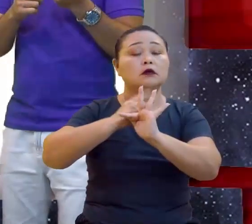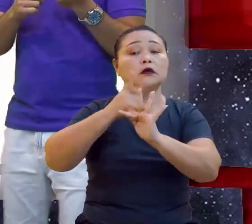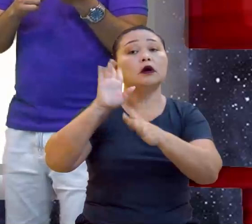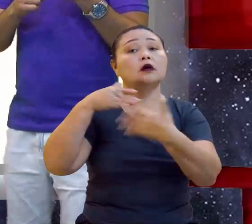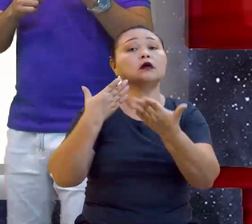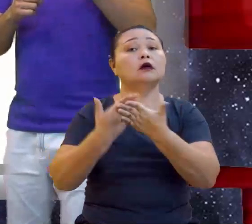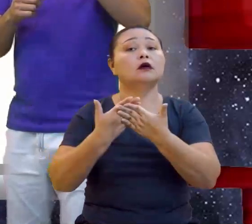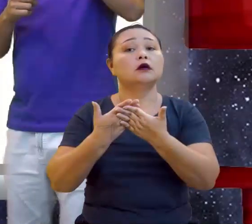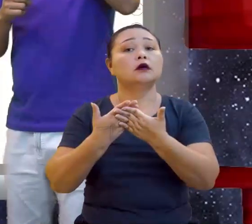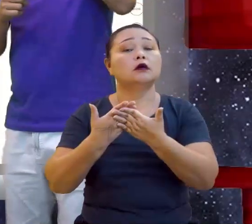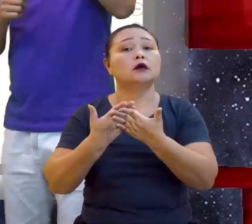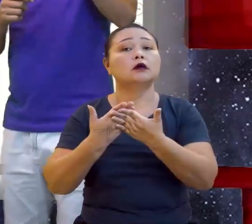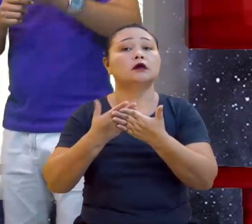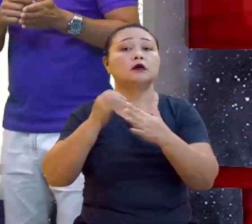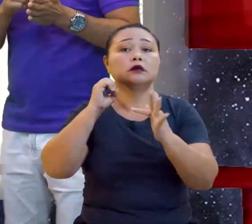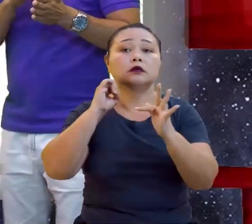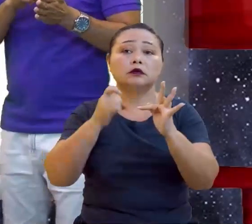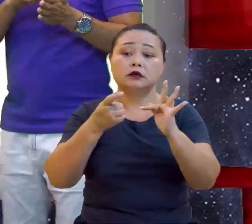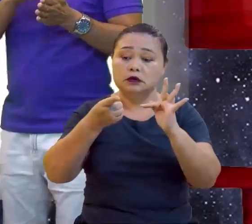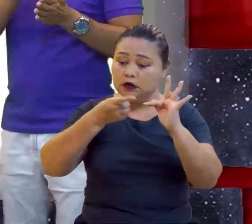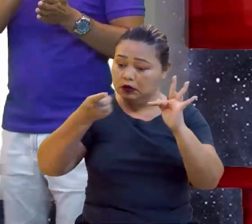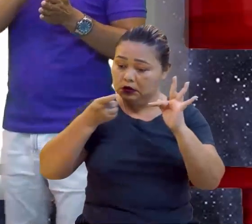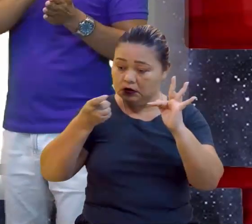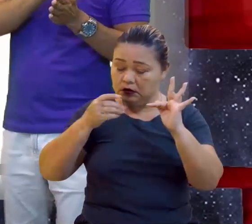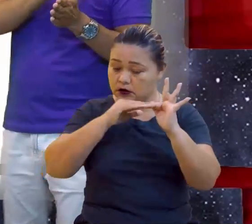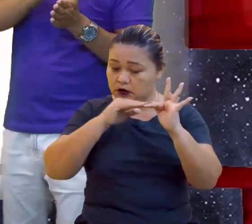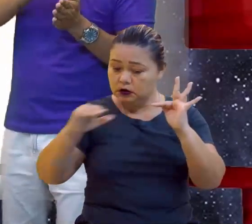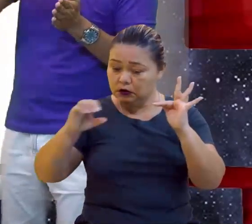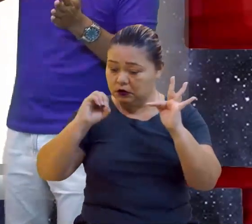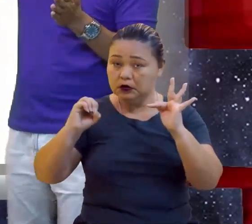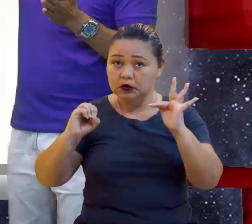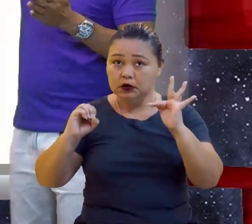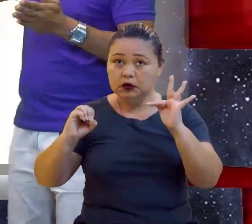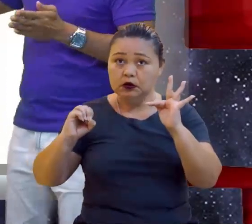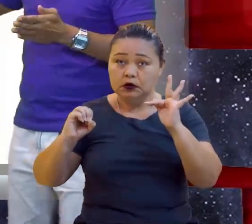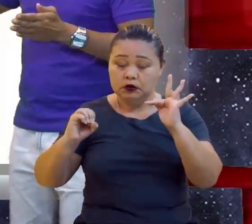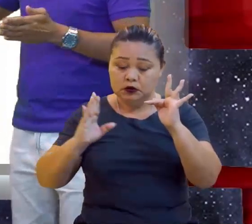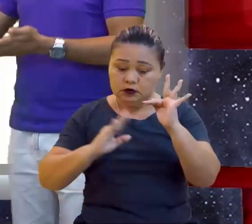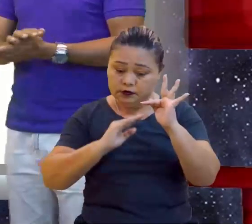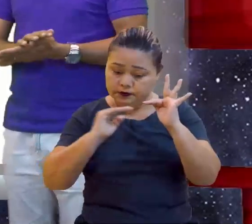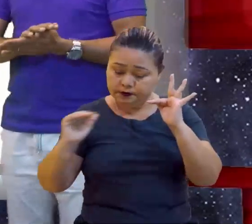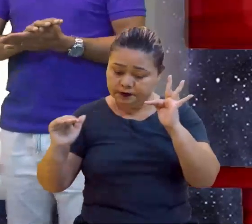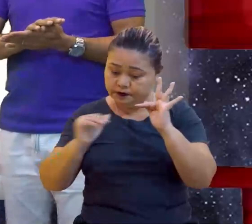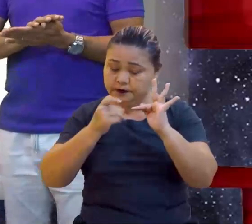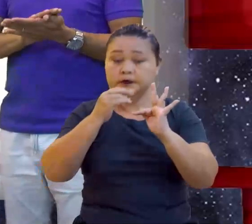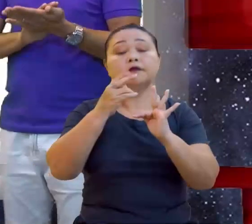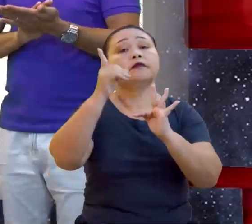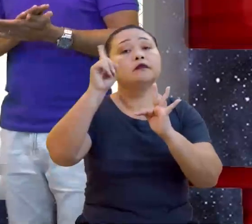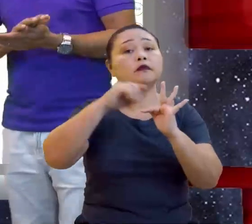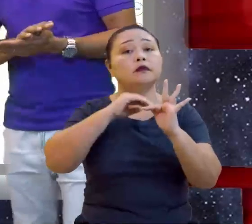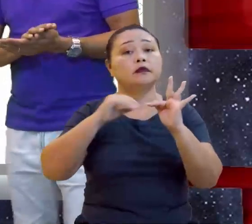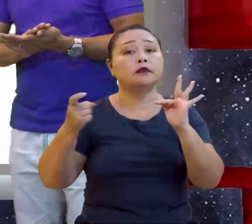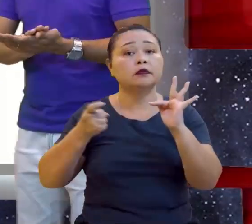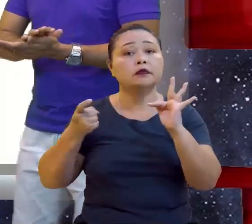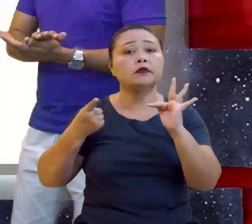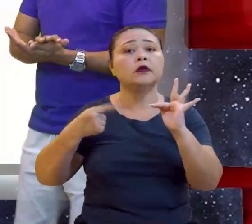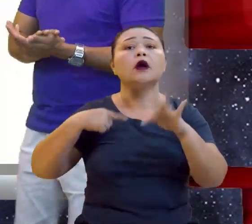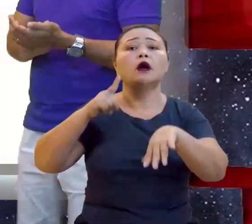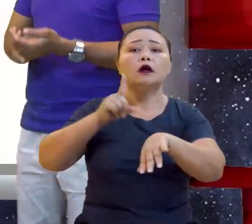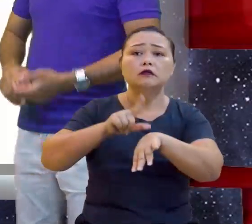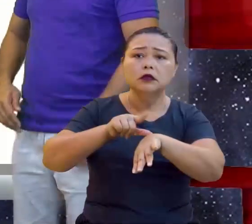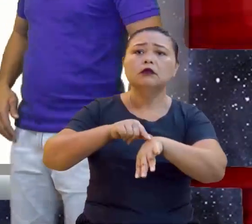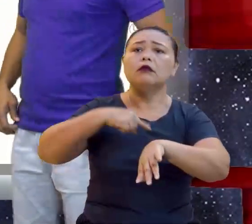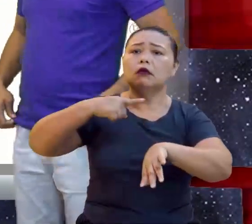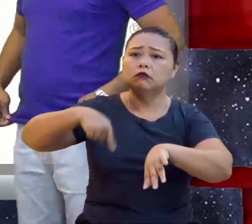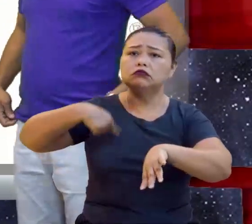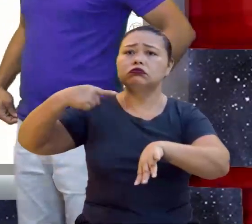o quê? Que se o eixo Y é 0, o ponto vai ficar em cima do eixo X. Então o tempo está passando? Tá passando. O tempo